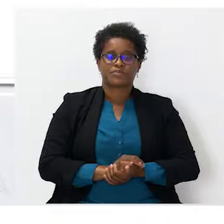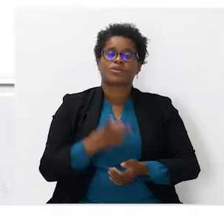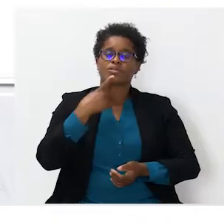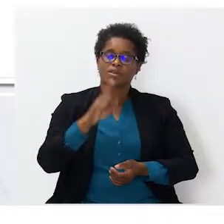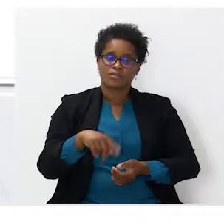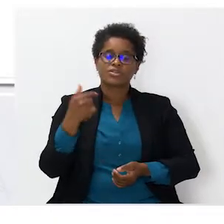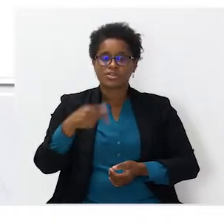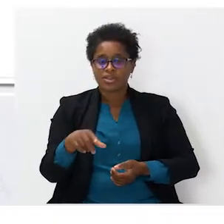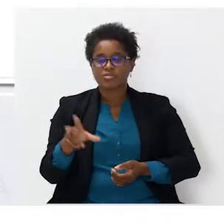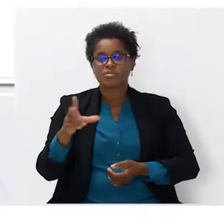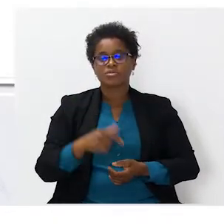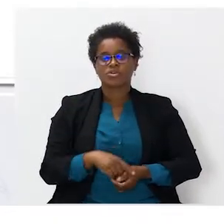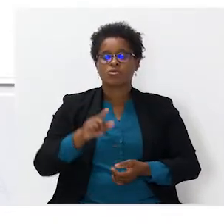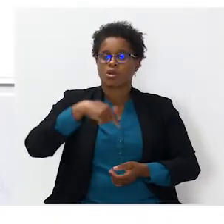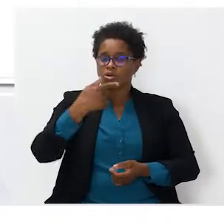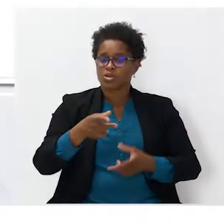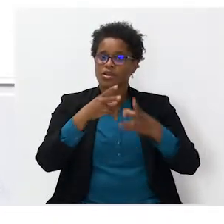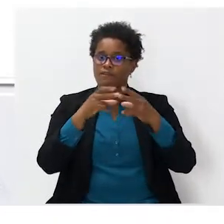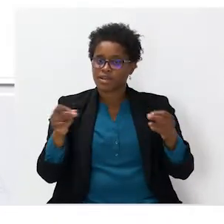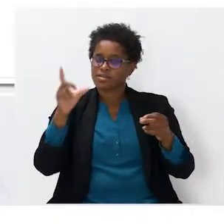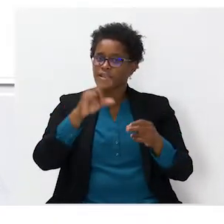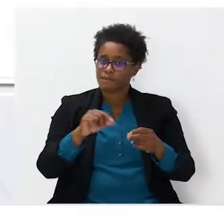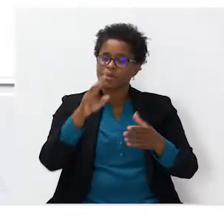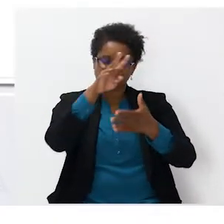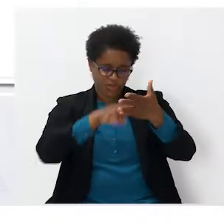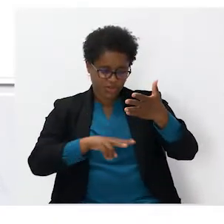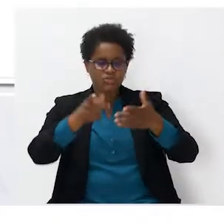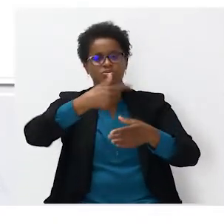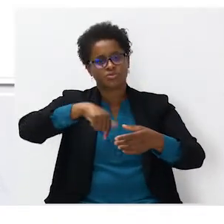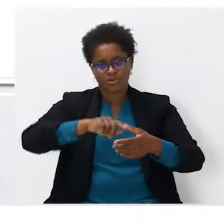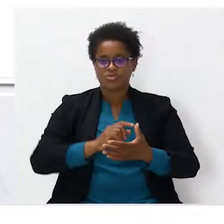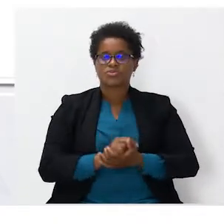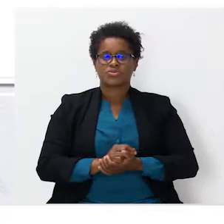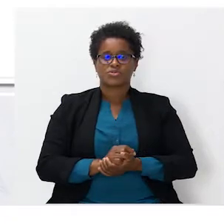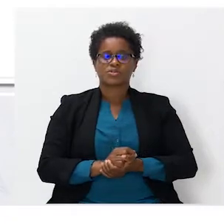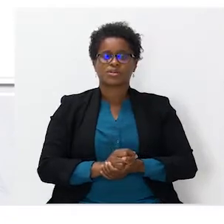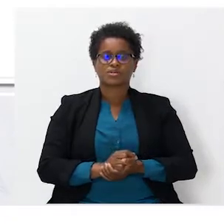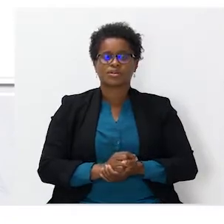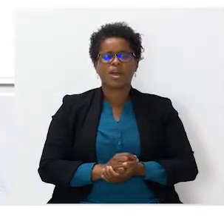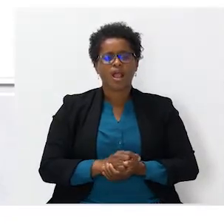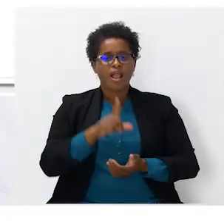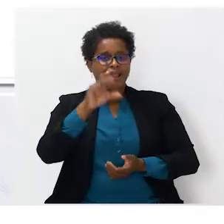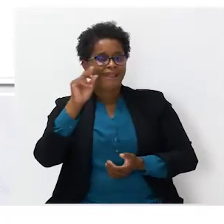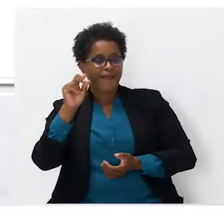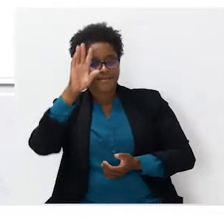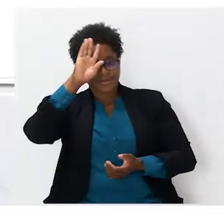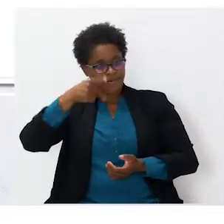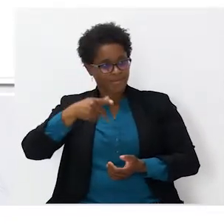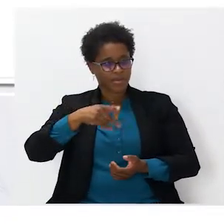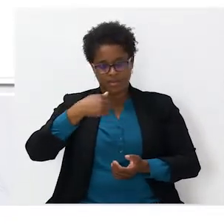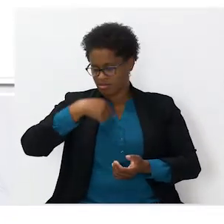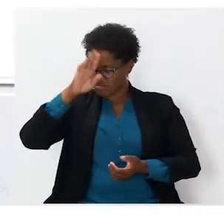novo, temos uma outra frase também do nosso texto. Lá saber, não